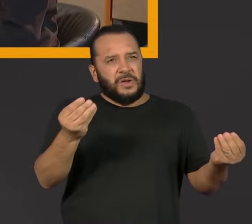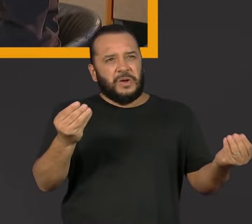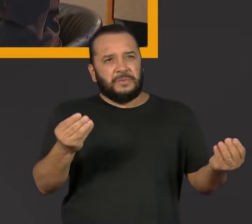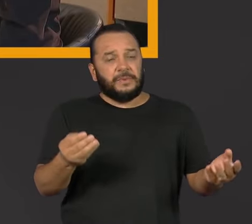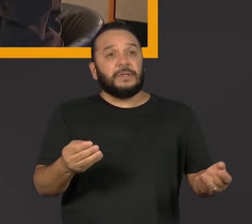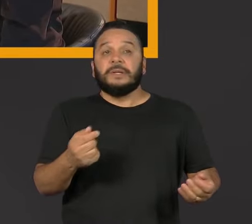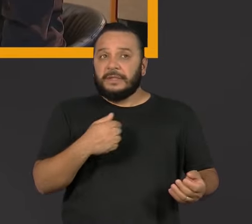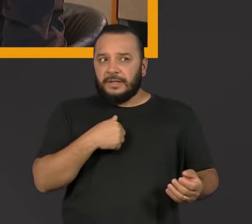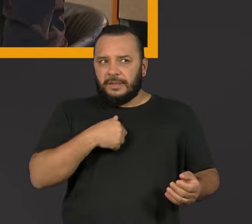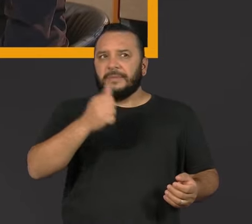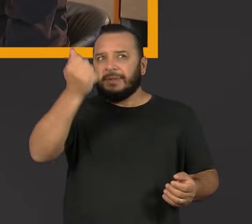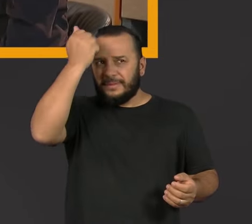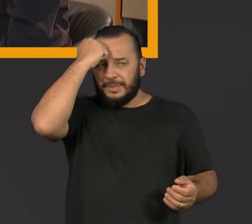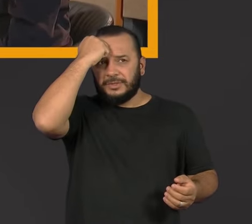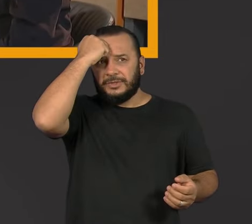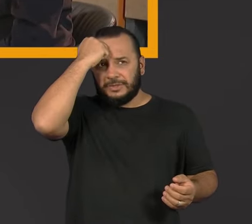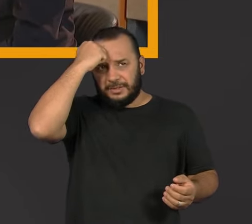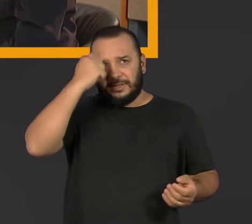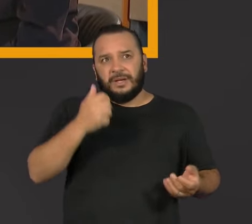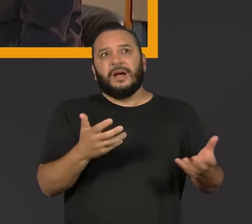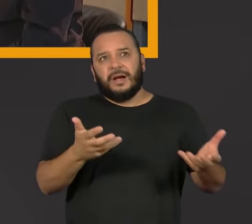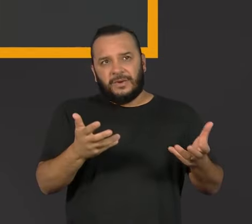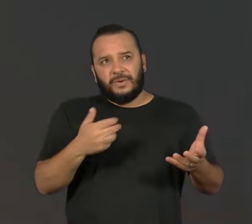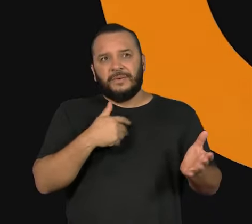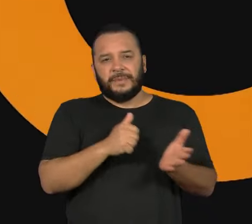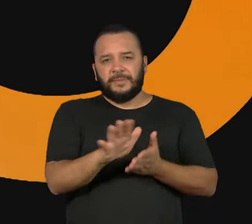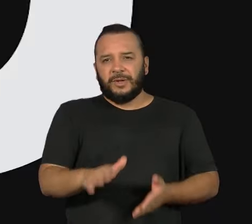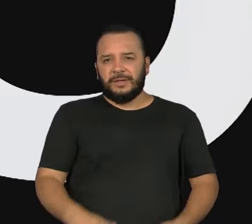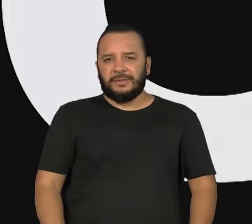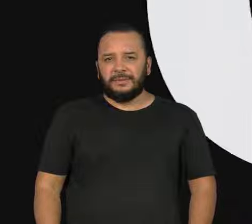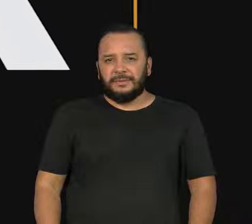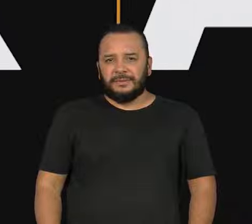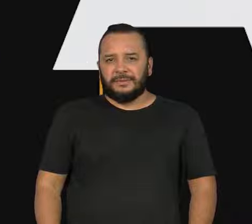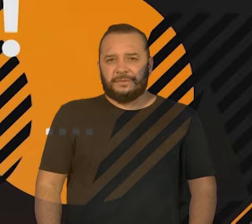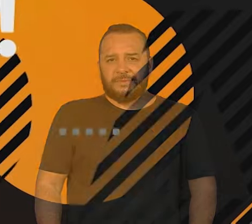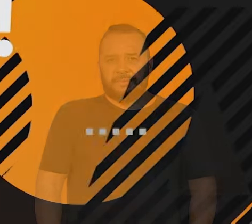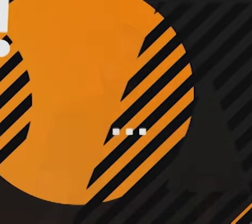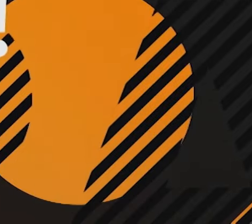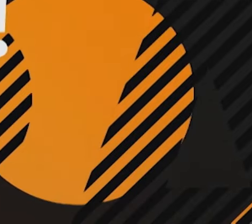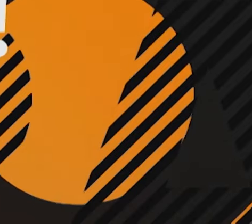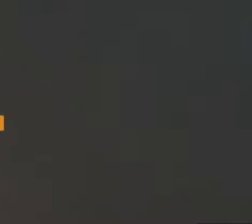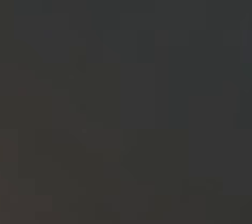Sensacional! E eu arrependidíssimo. Eu falei, agora você vai me mandar embora, né?